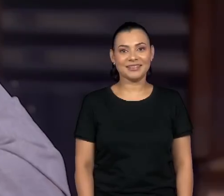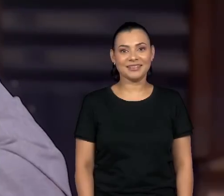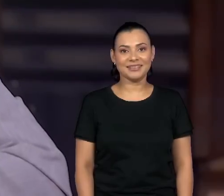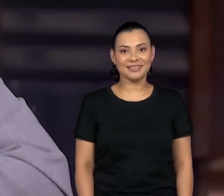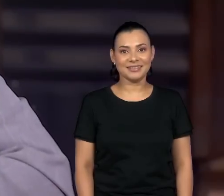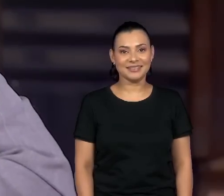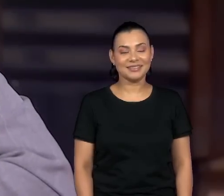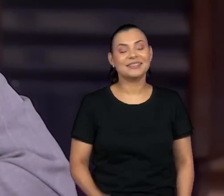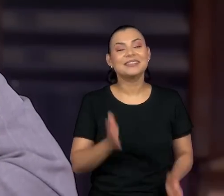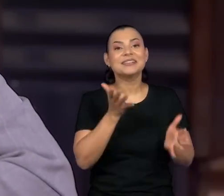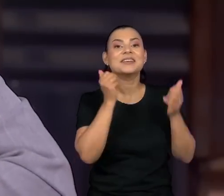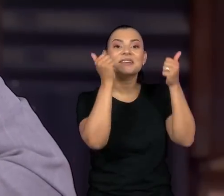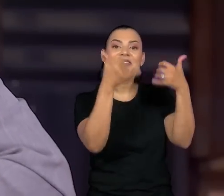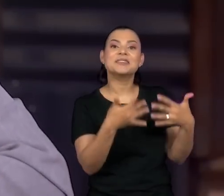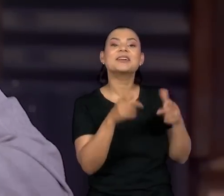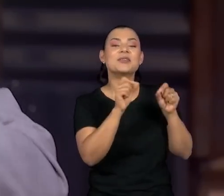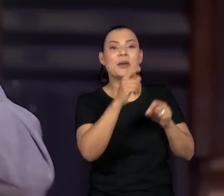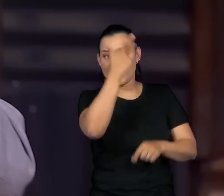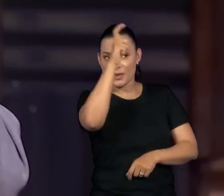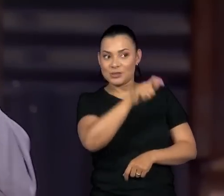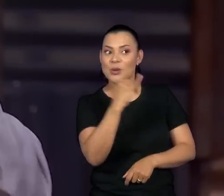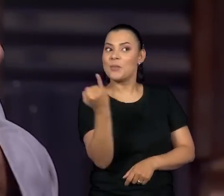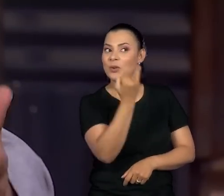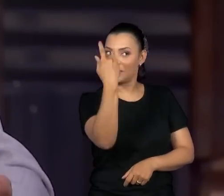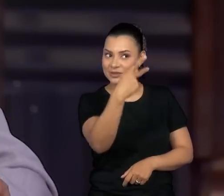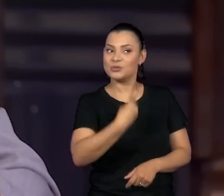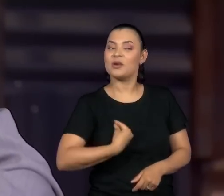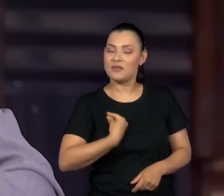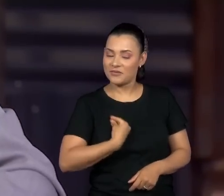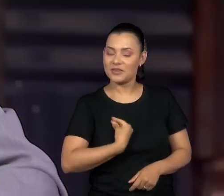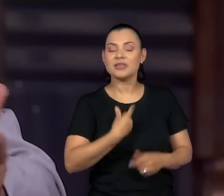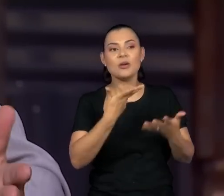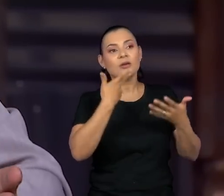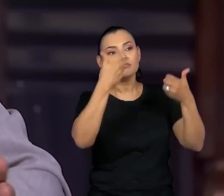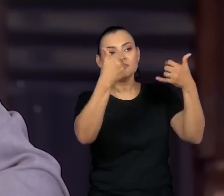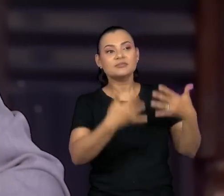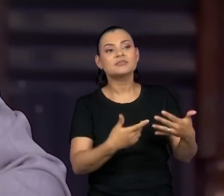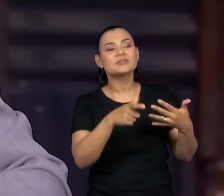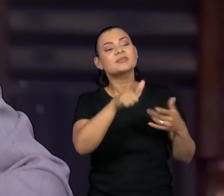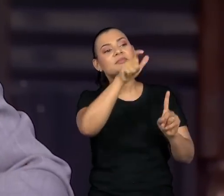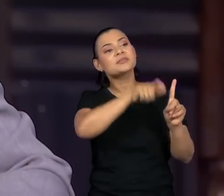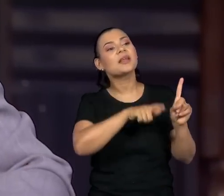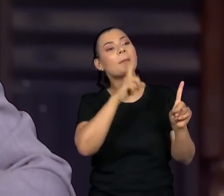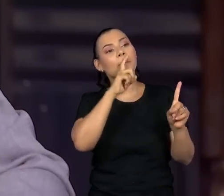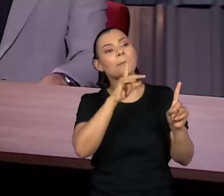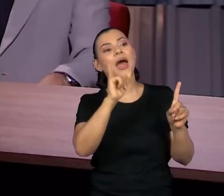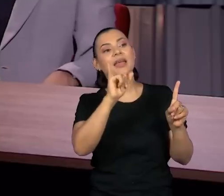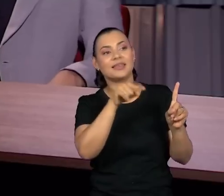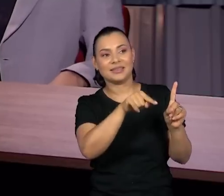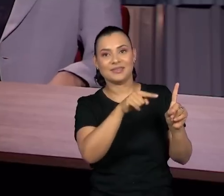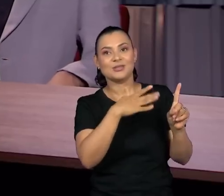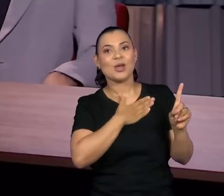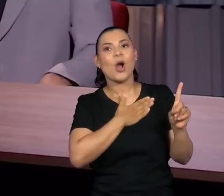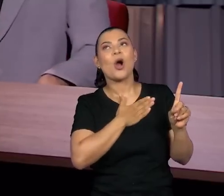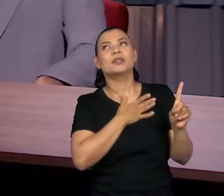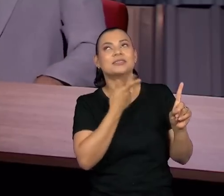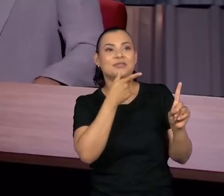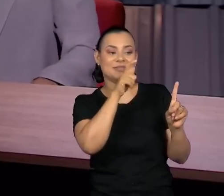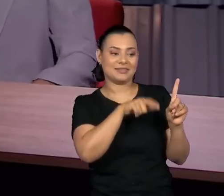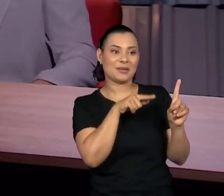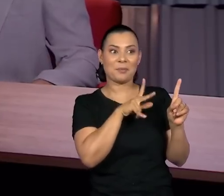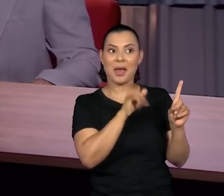Eu quero falar de uma pessoa muito importante na sua vida, que você adora falar dele. Me fale de seu pai.